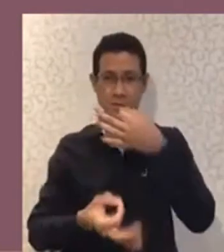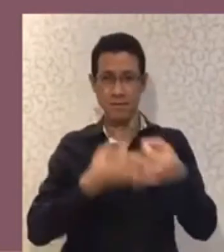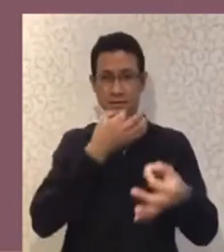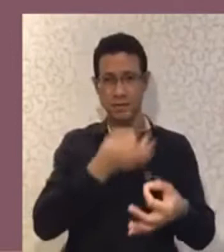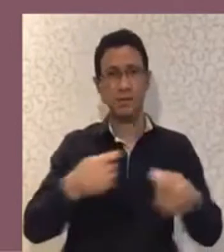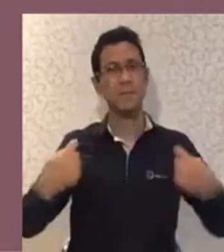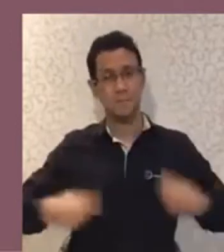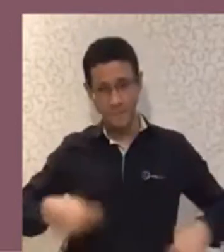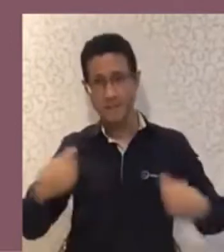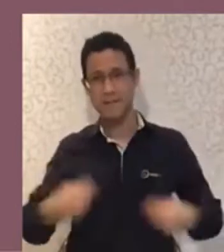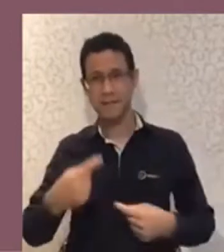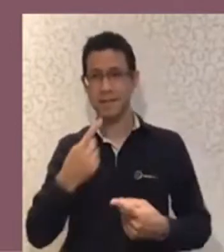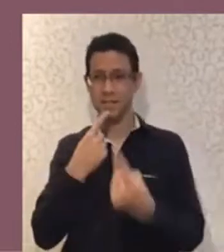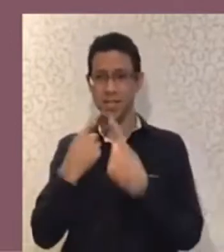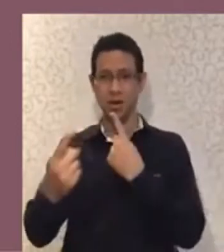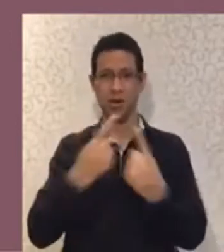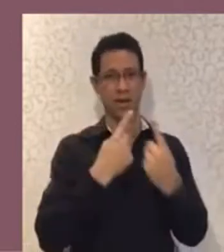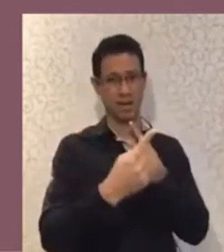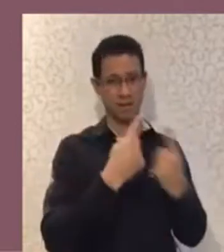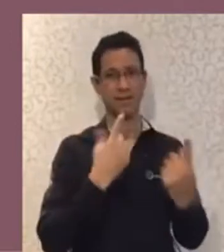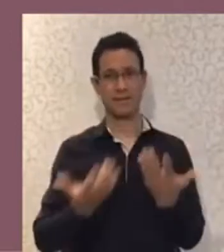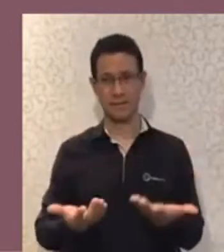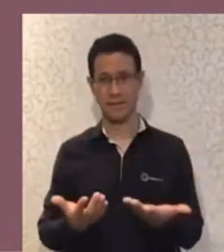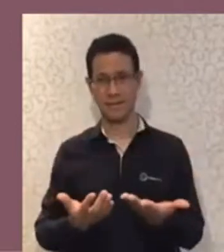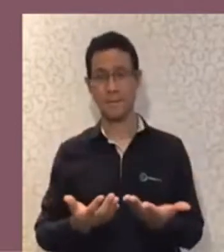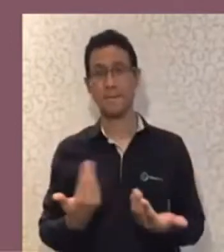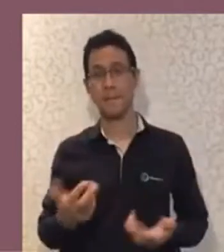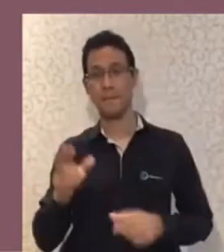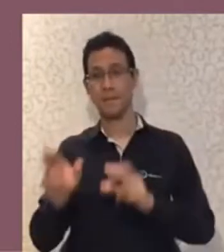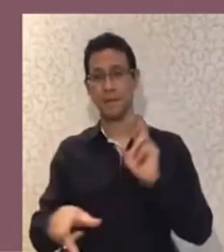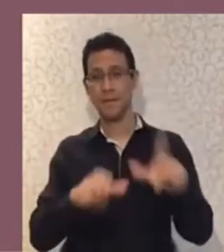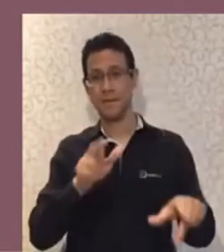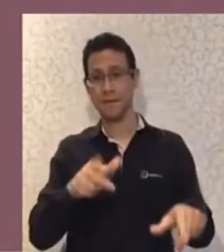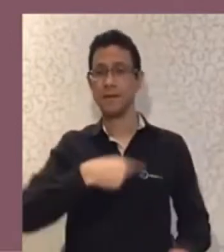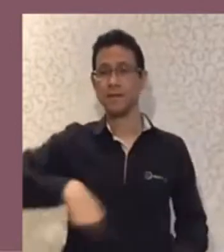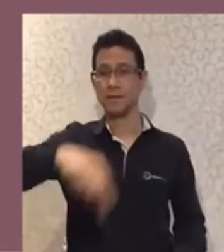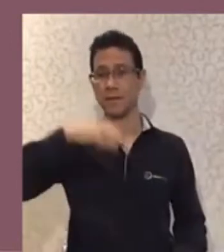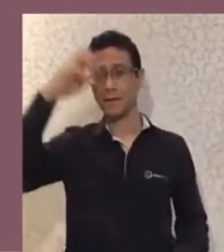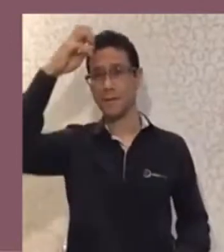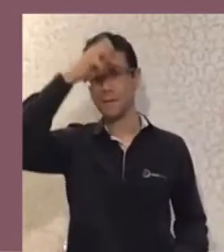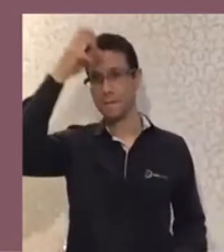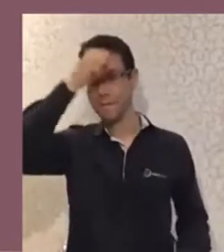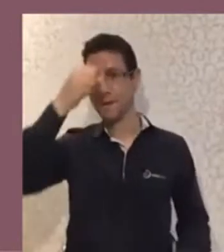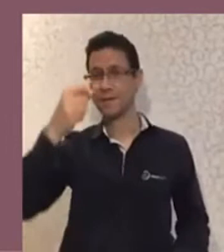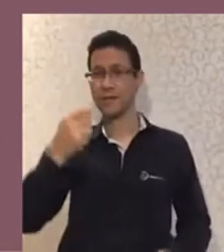E nas diferenças, nós temos de aprender a negociar.